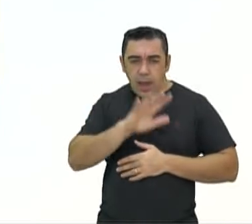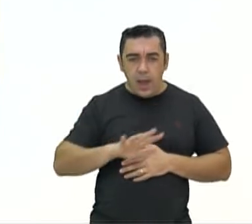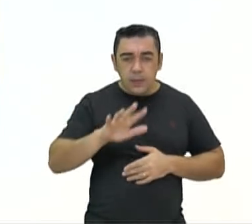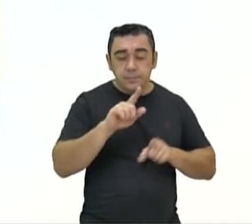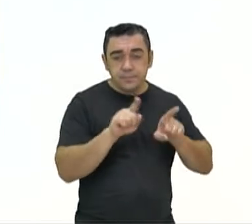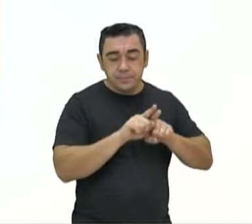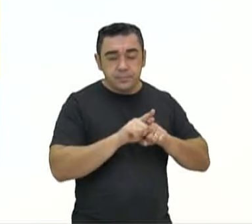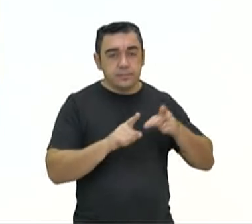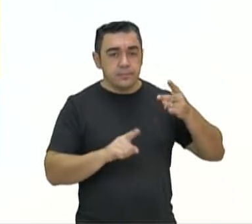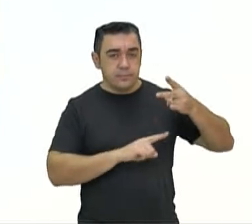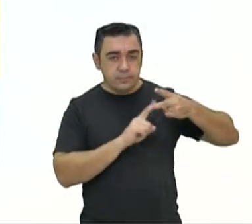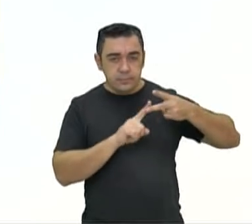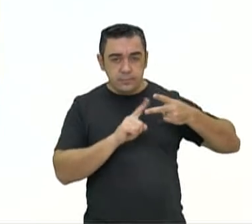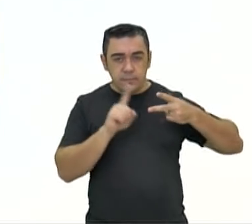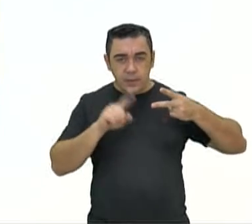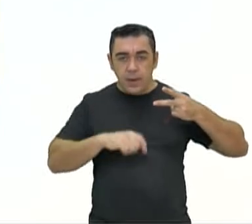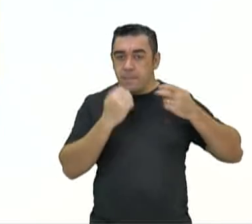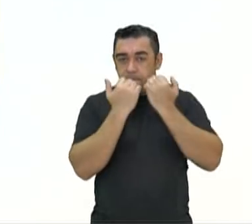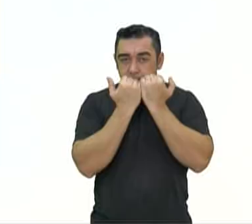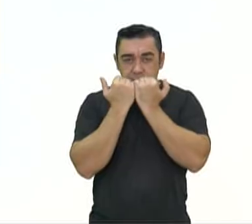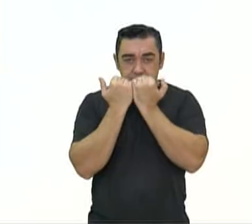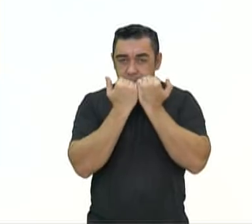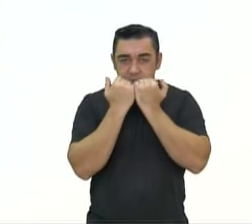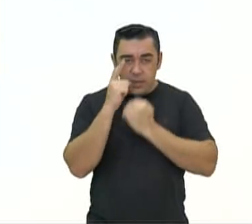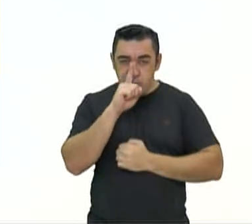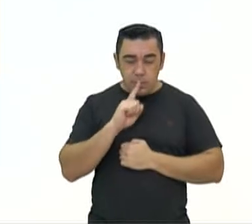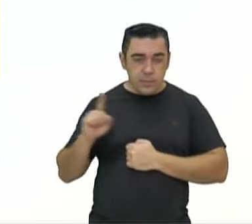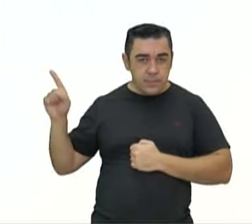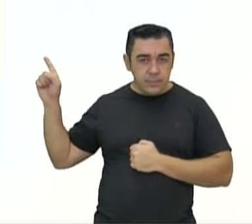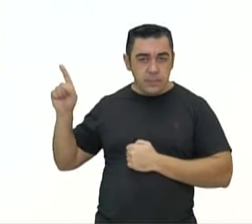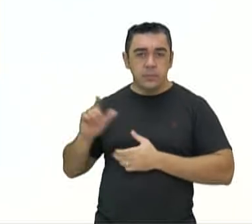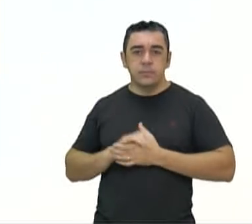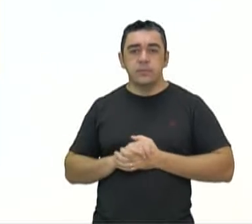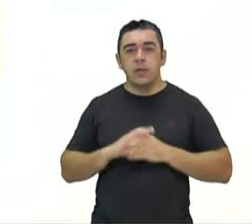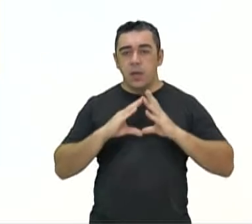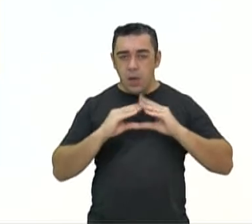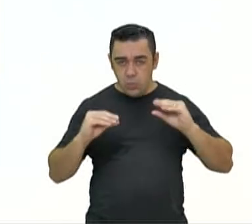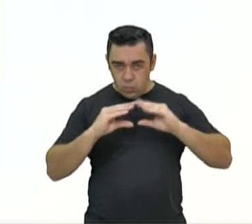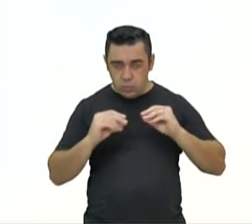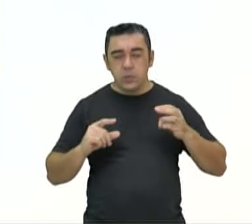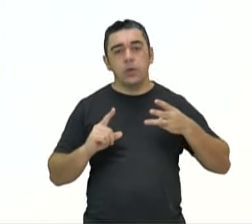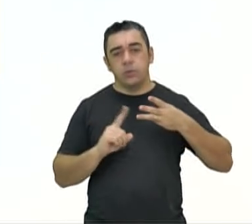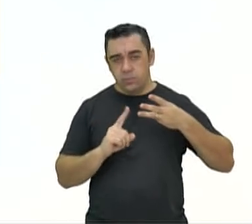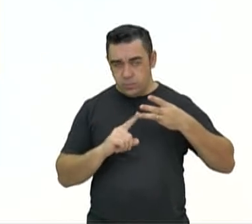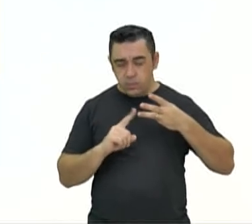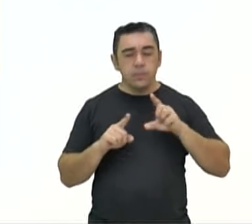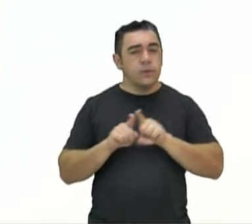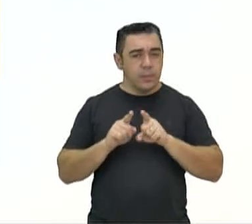México tem produção do milho, em amarelo, algodão, também